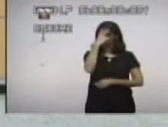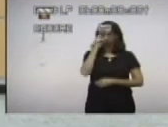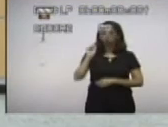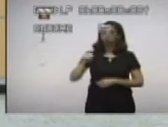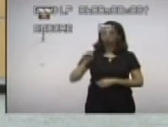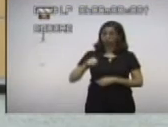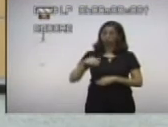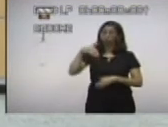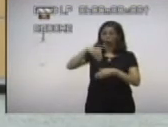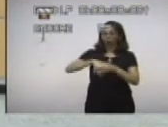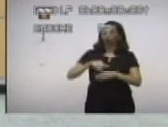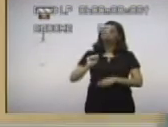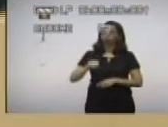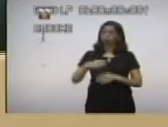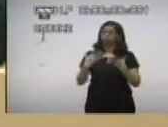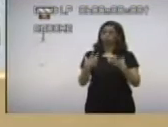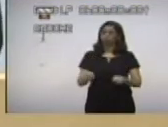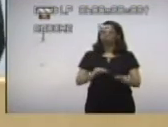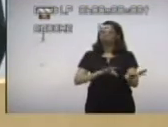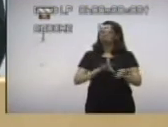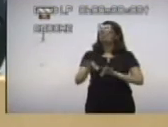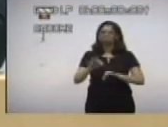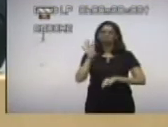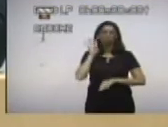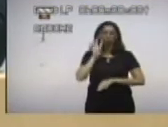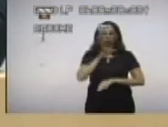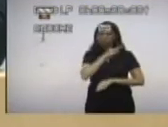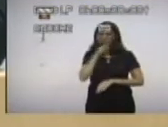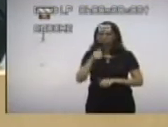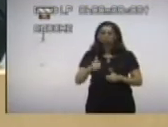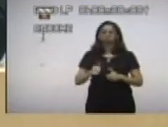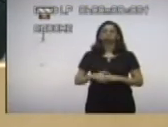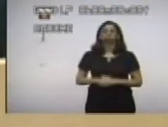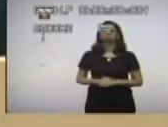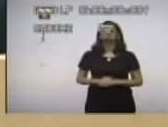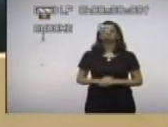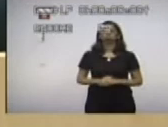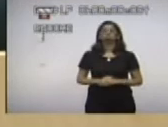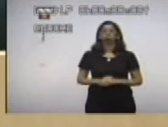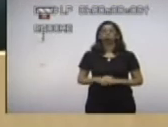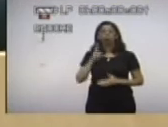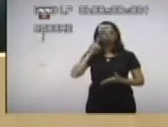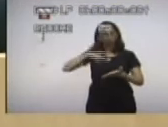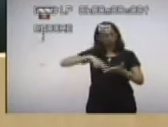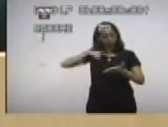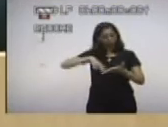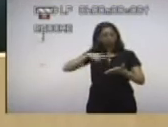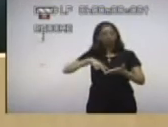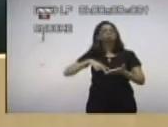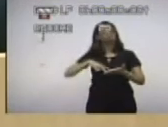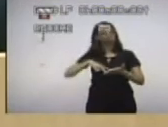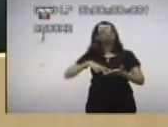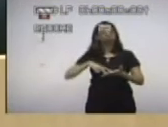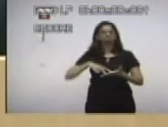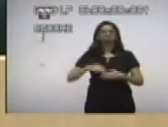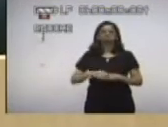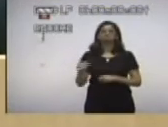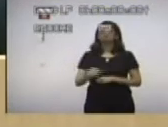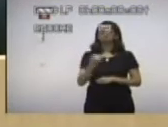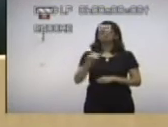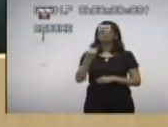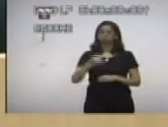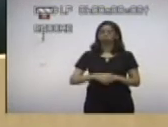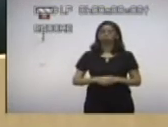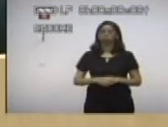tenha voto favorável projeto bacana por de ir dar uma lida mas me usada e também por se atentar aqui